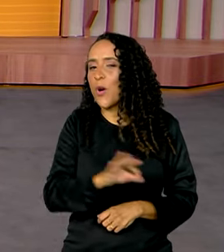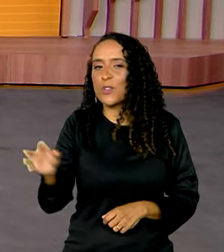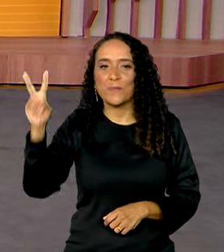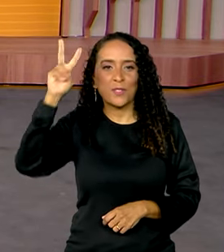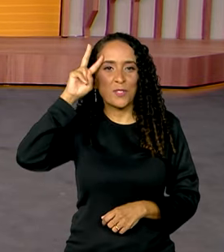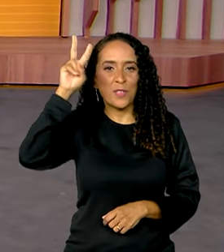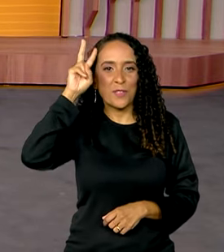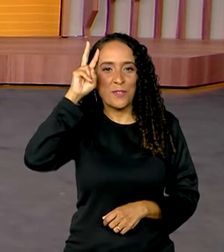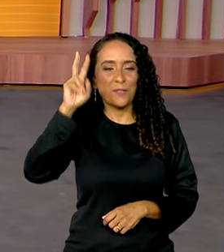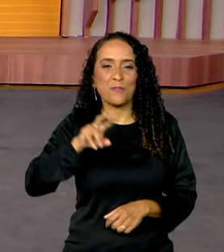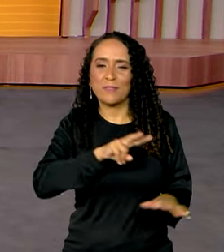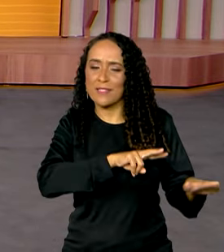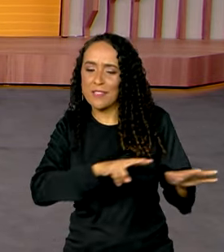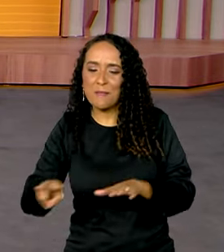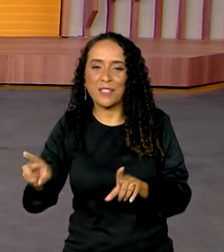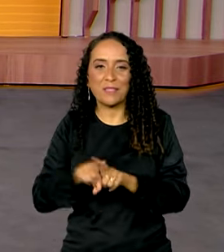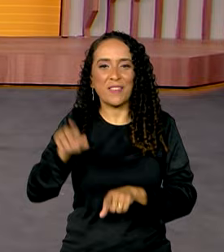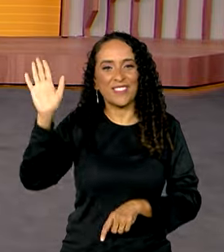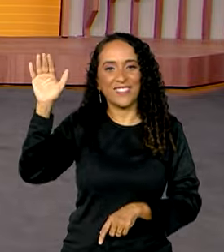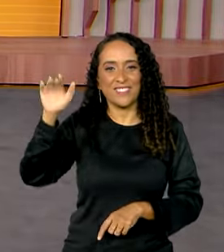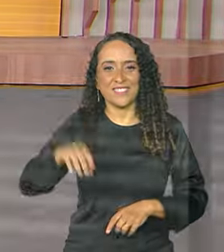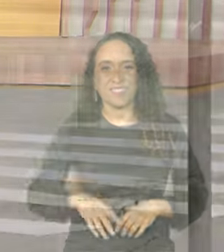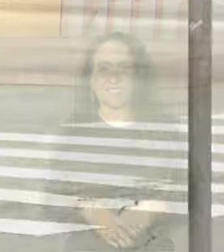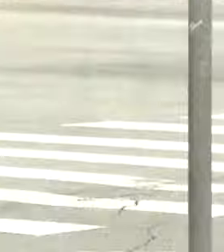segunda-feira, uma ótima semana. Tchau!